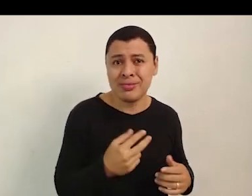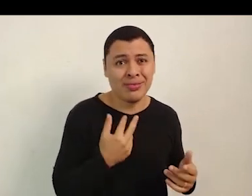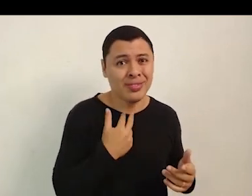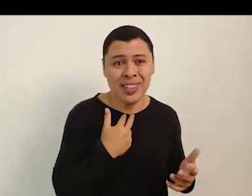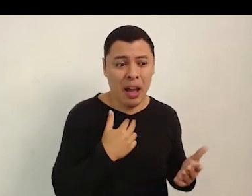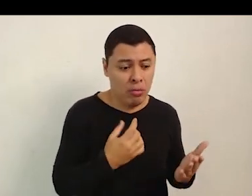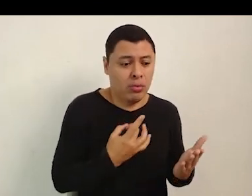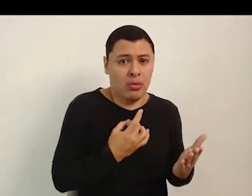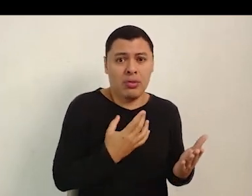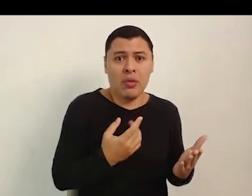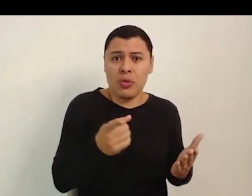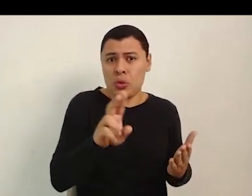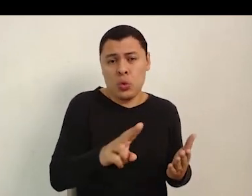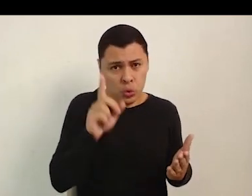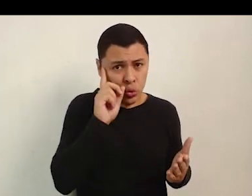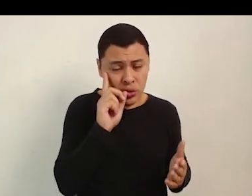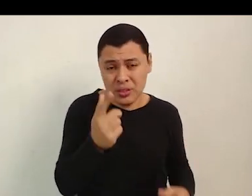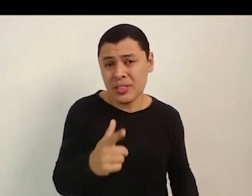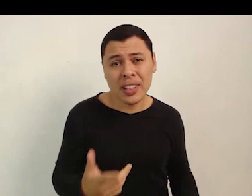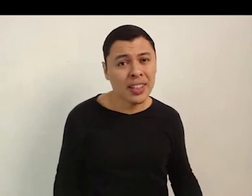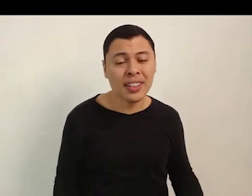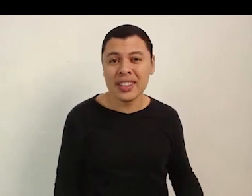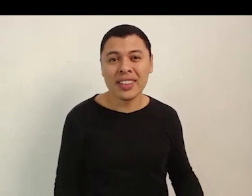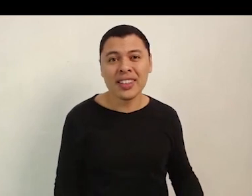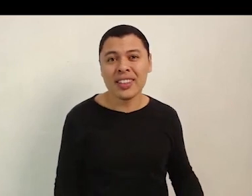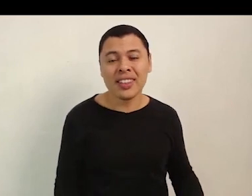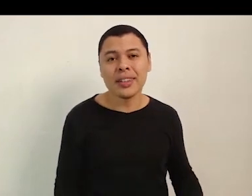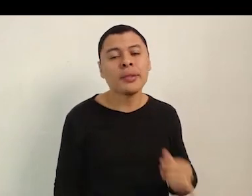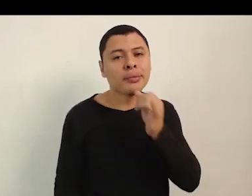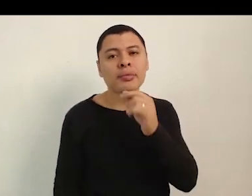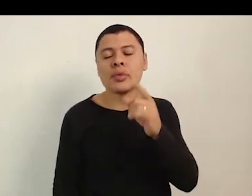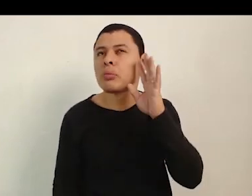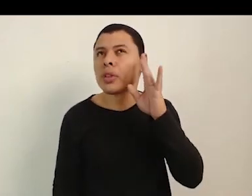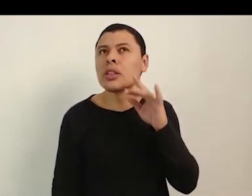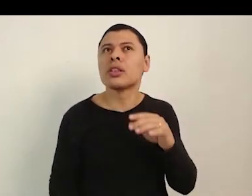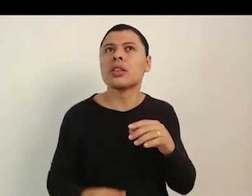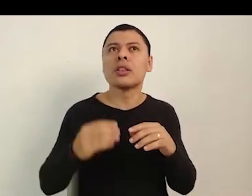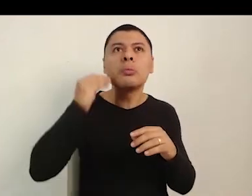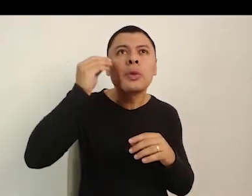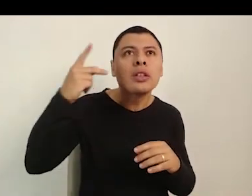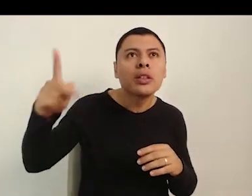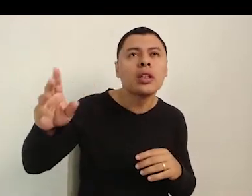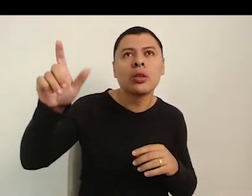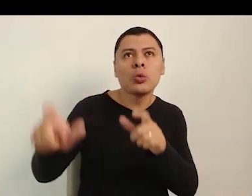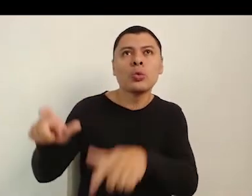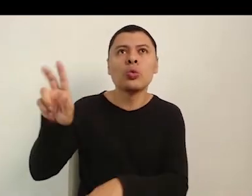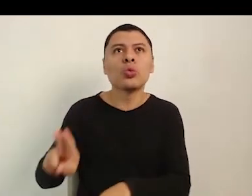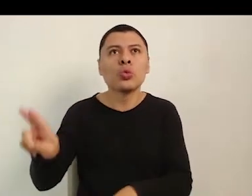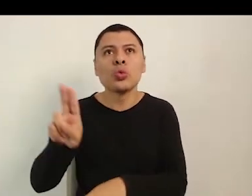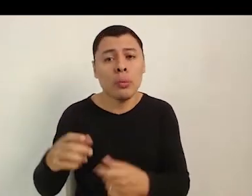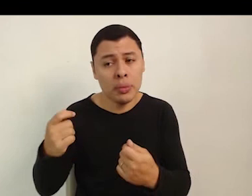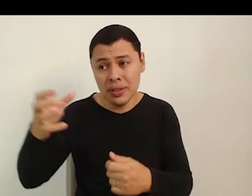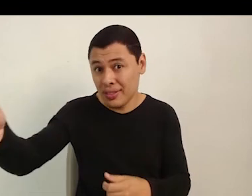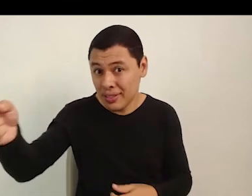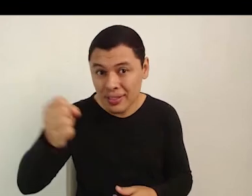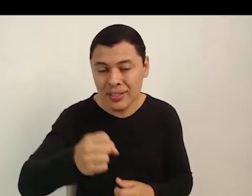usa aquilo ali no dia a dia, né? Quando a gente está pensando na experiência do usuário, a gente tem que trazer os usuários reais para testar.